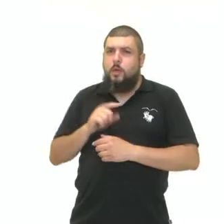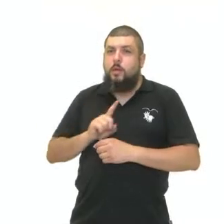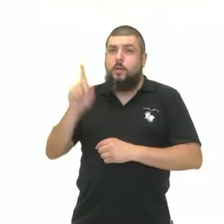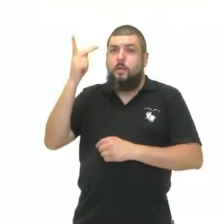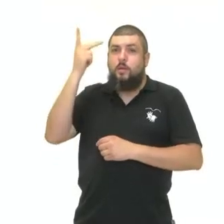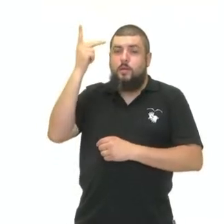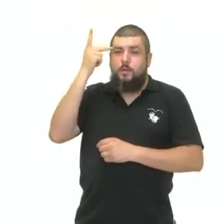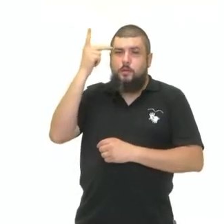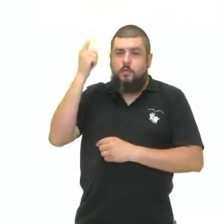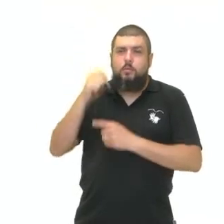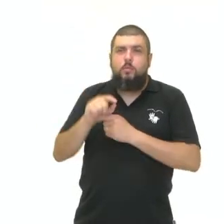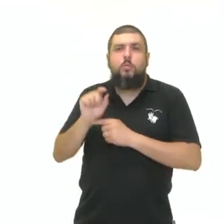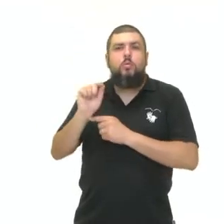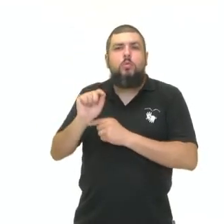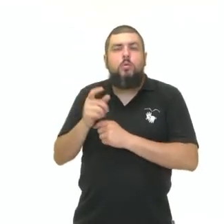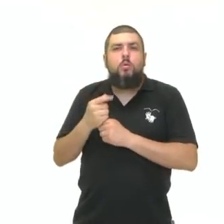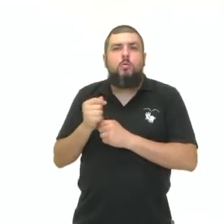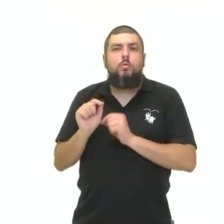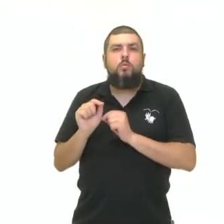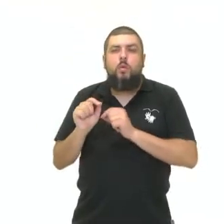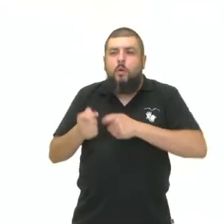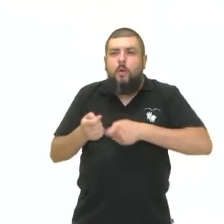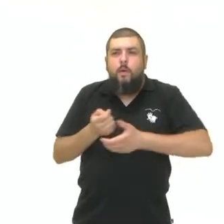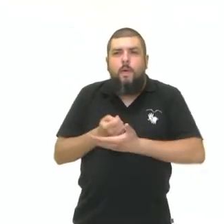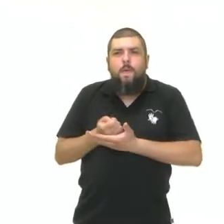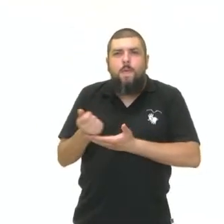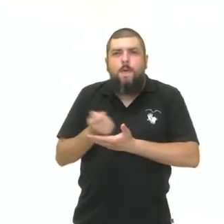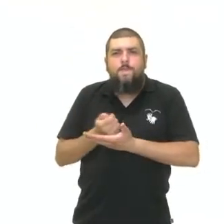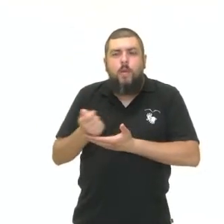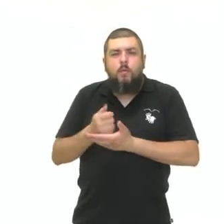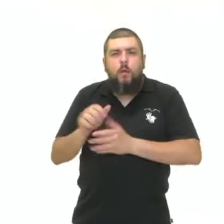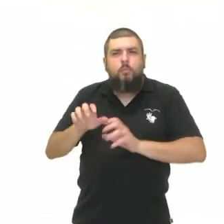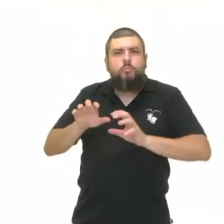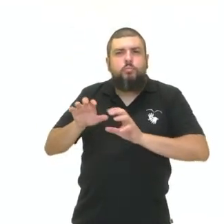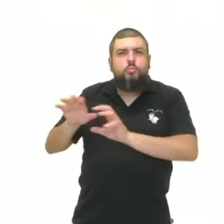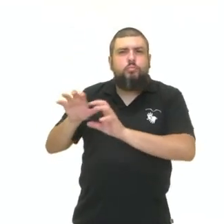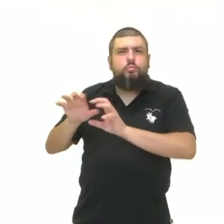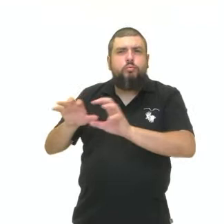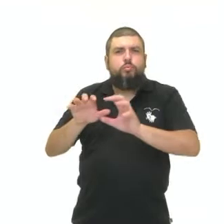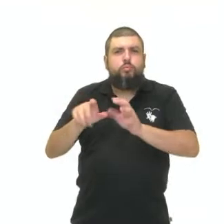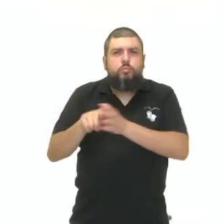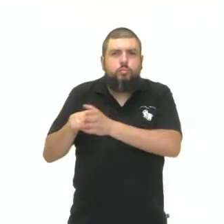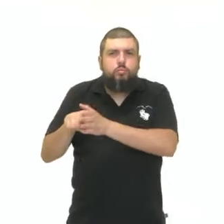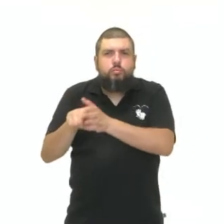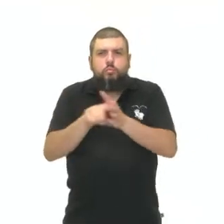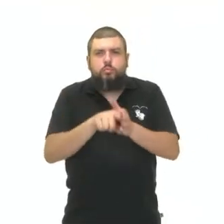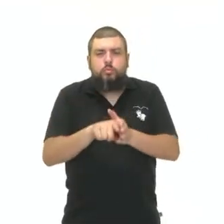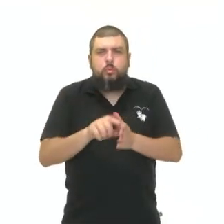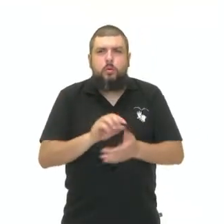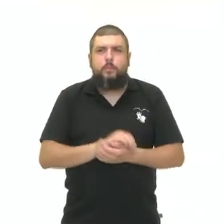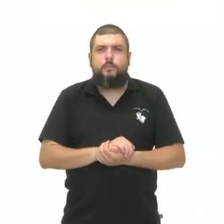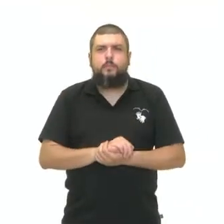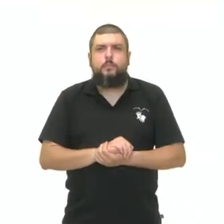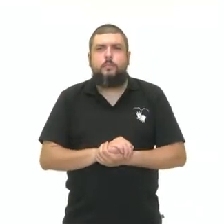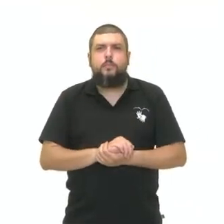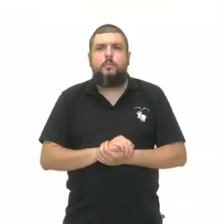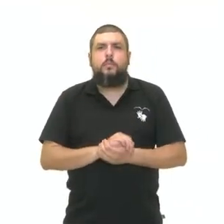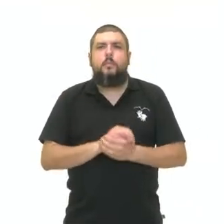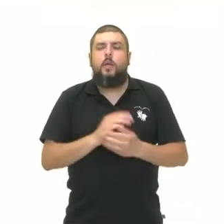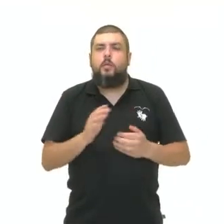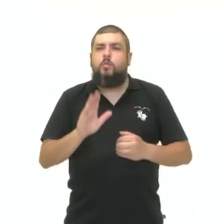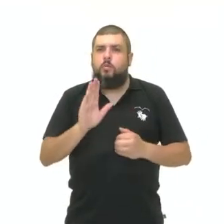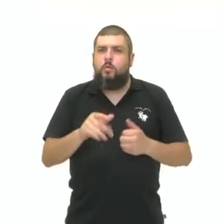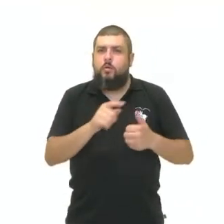ensinar pensamento crítico e pesquisa científica. Então temos aqui 2 perguntas sendo respondidas já do lead.